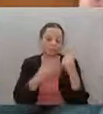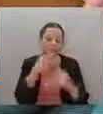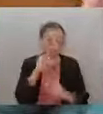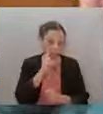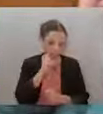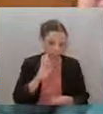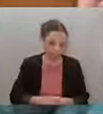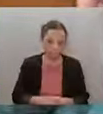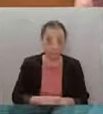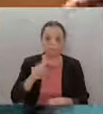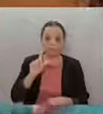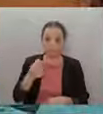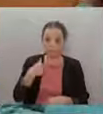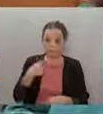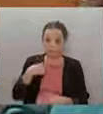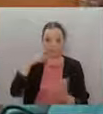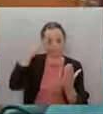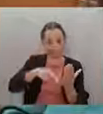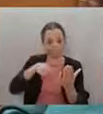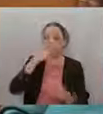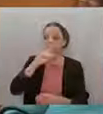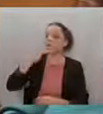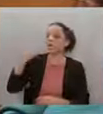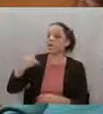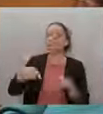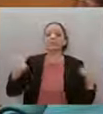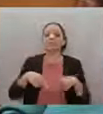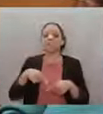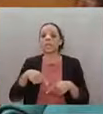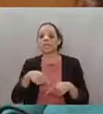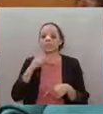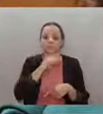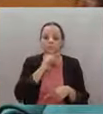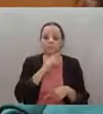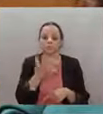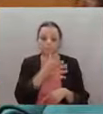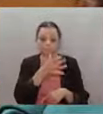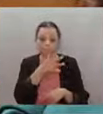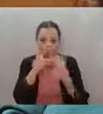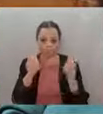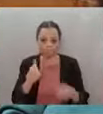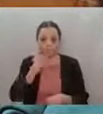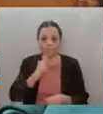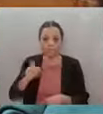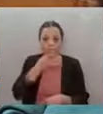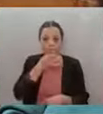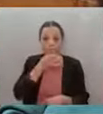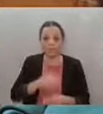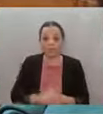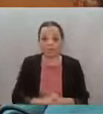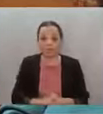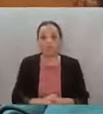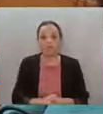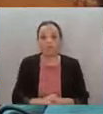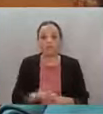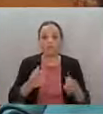Aliás, eu até verifiquei se ela estaria aqui na sala, porque talvez fosse intervir sobre esse assunto. Ela referiu que existiriam sessões que